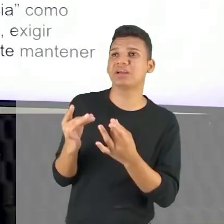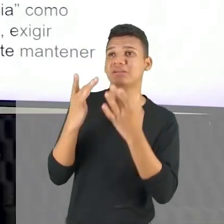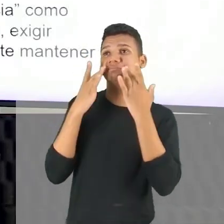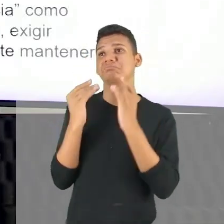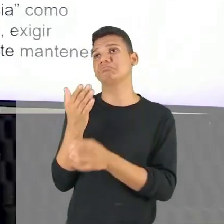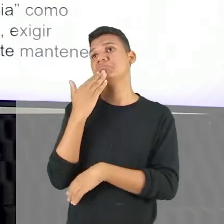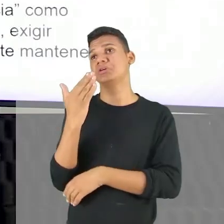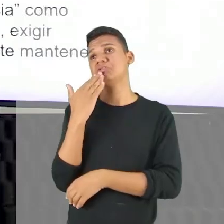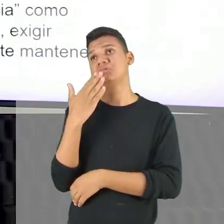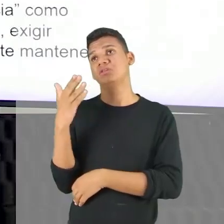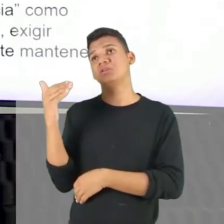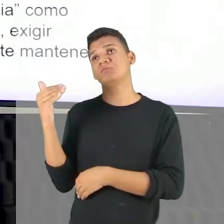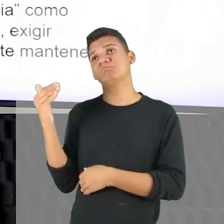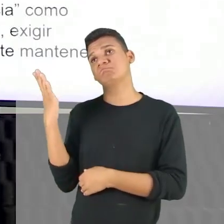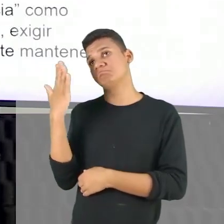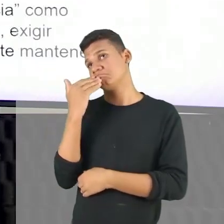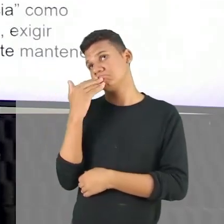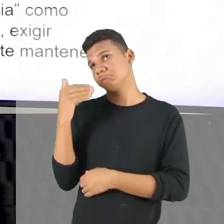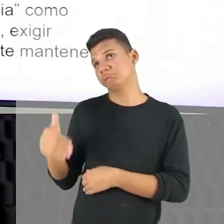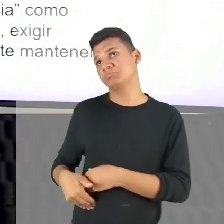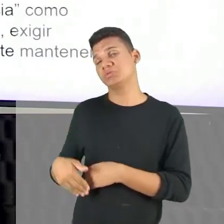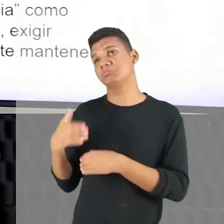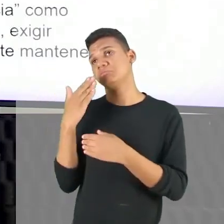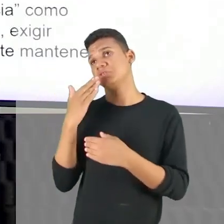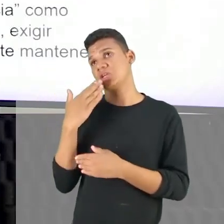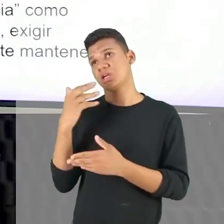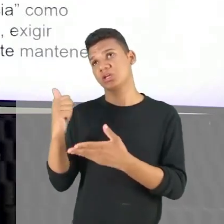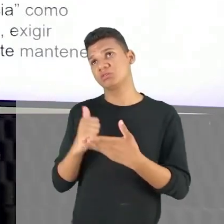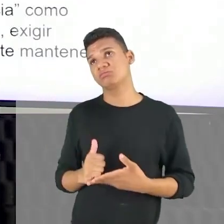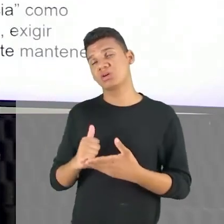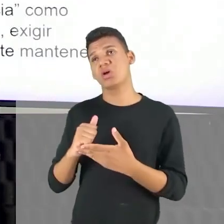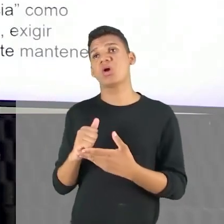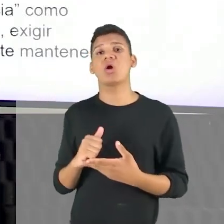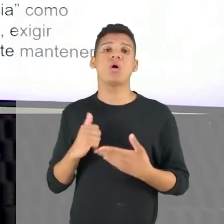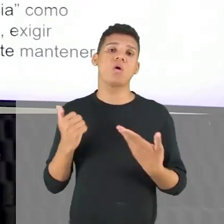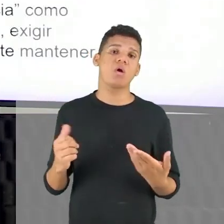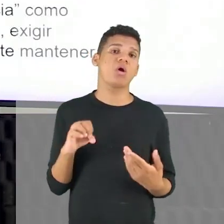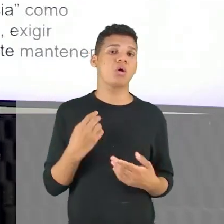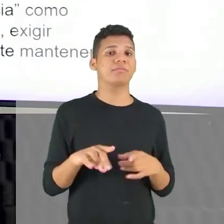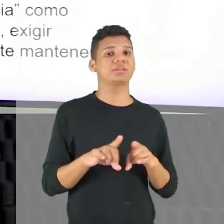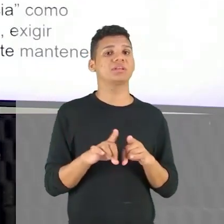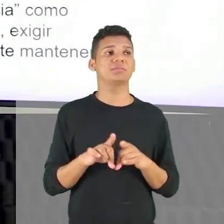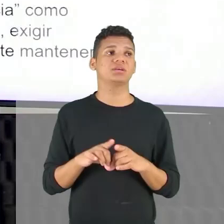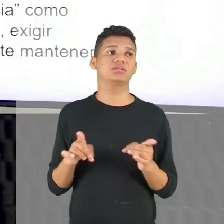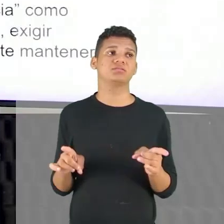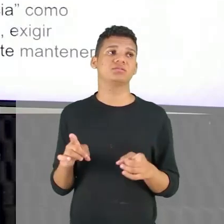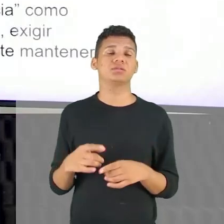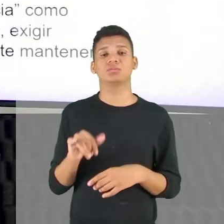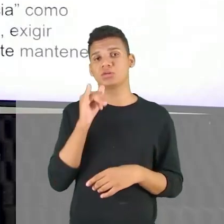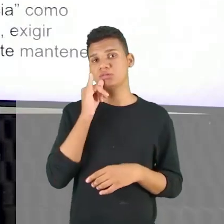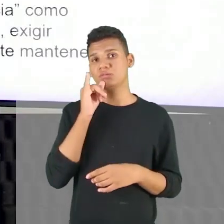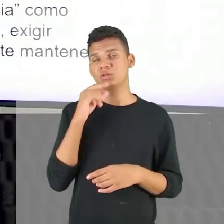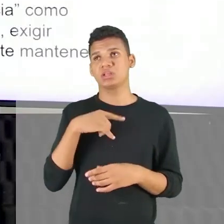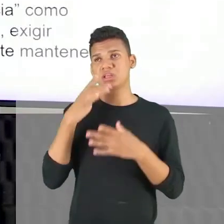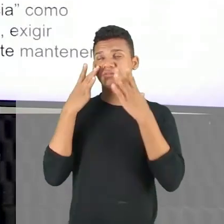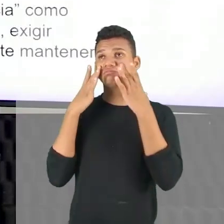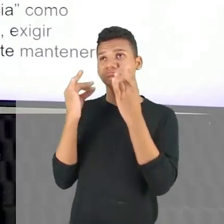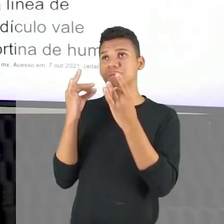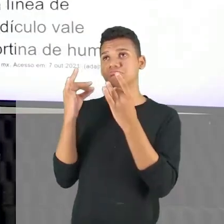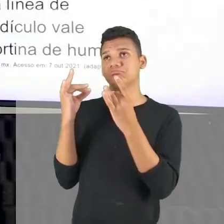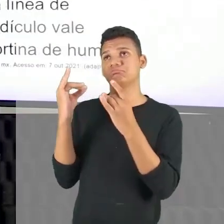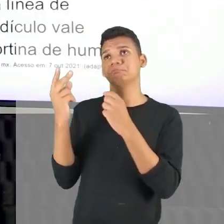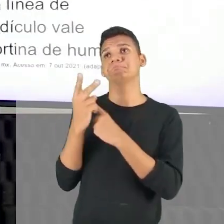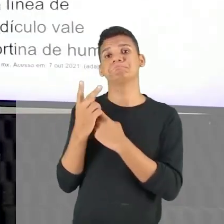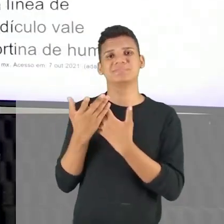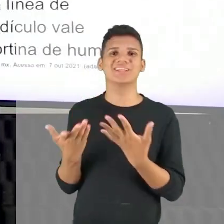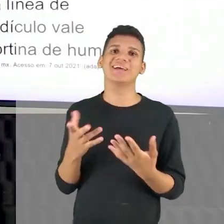exigir comida, né, pedir ajuda ou simplesmente manter ocupada as pessoas,